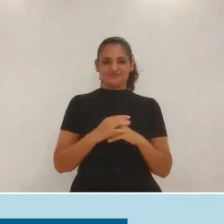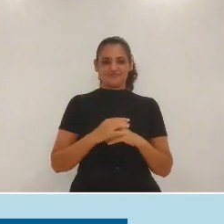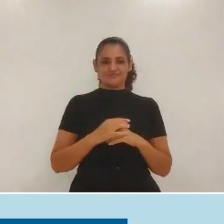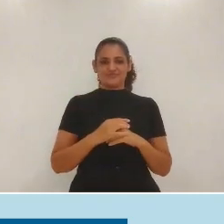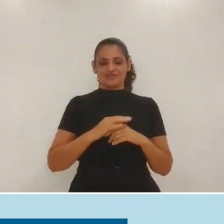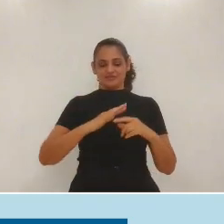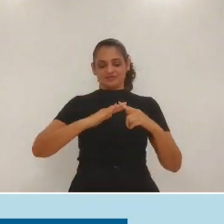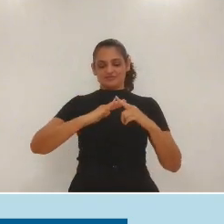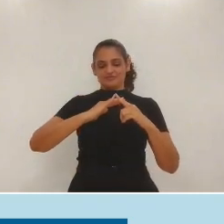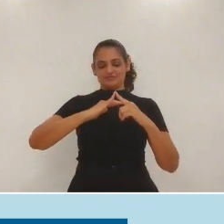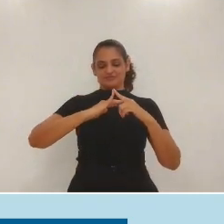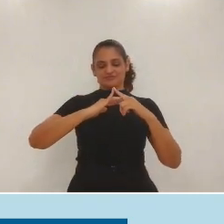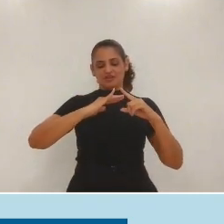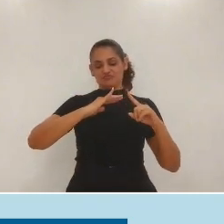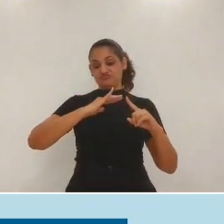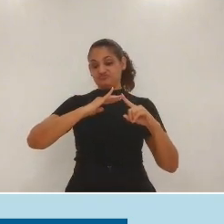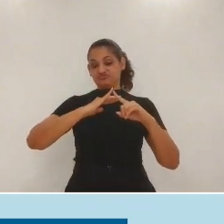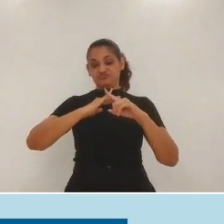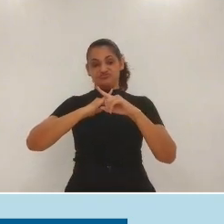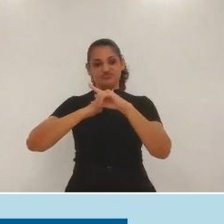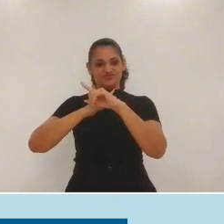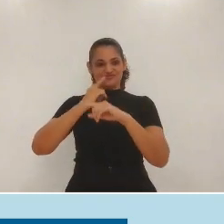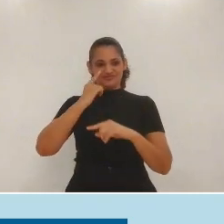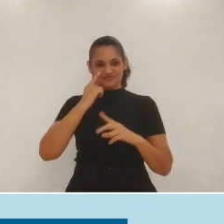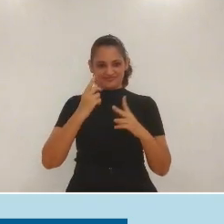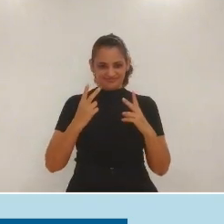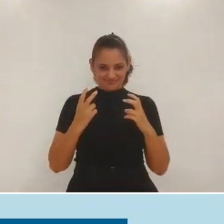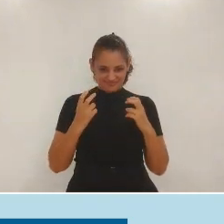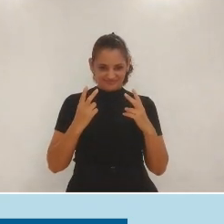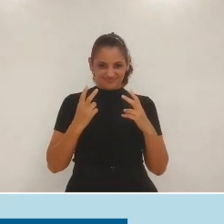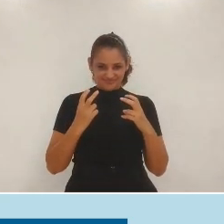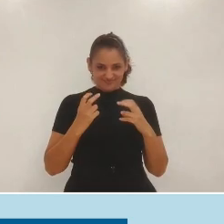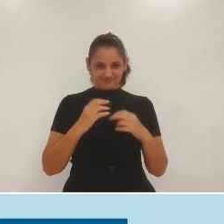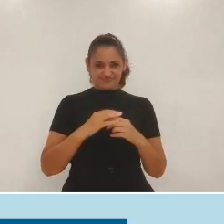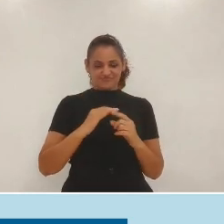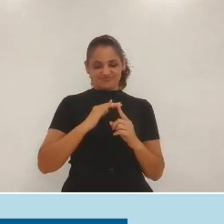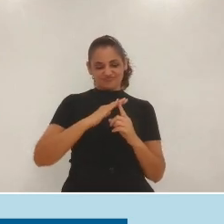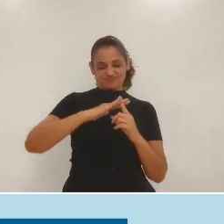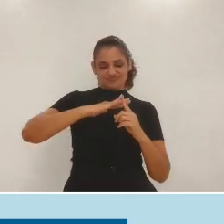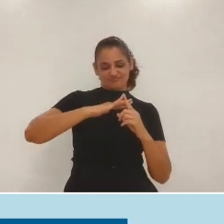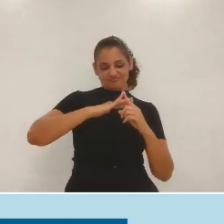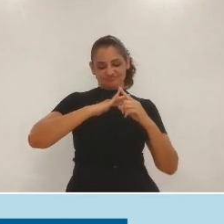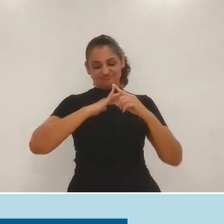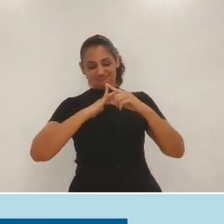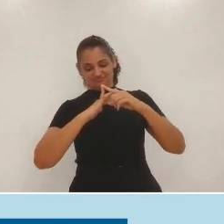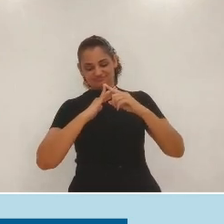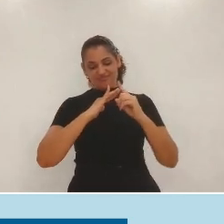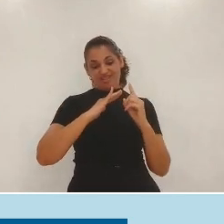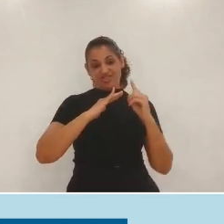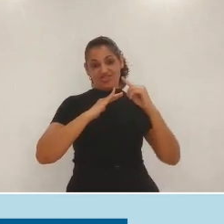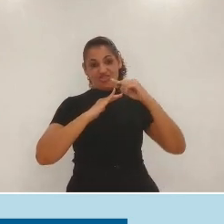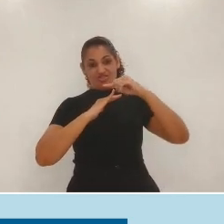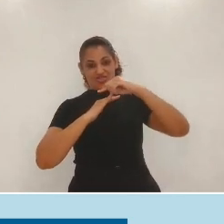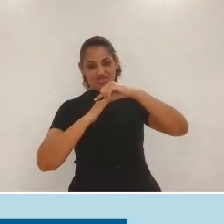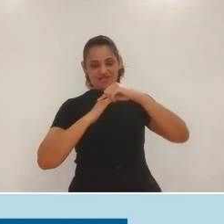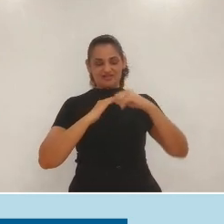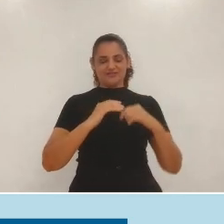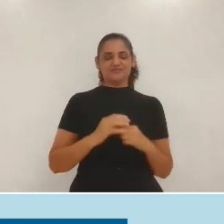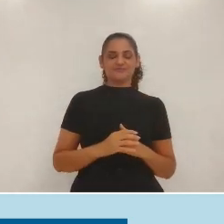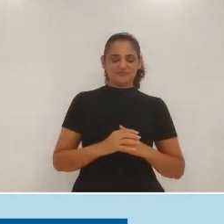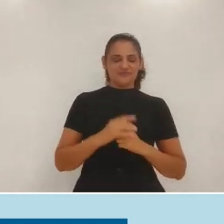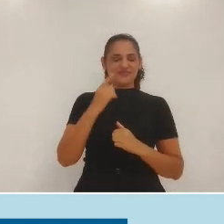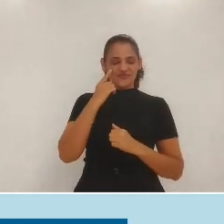que 180 esse dedinho aqui, ó, para trás. As pessoas fazem para frente e eu faço para trás e para